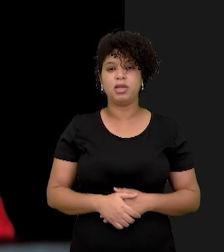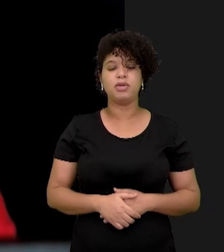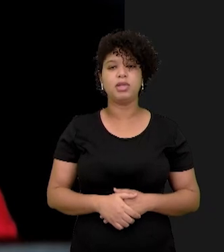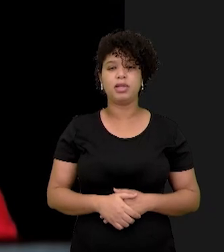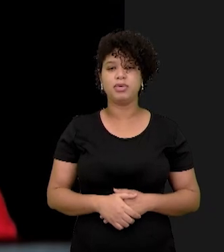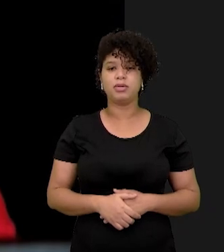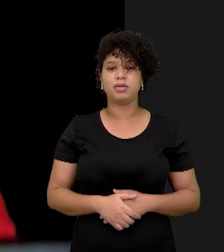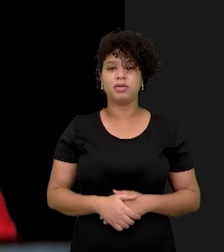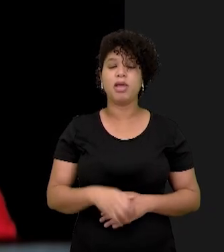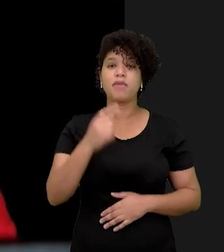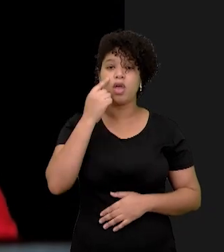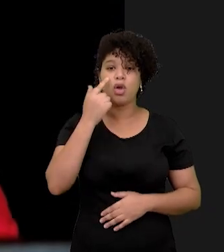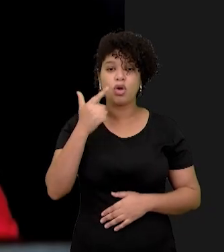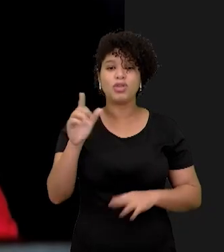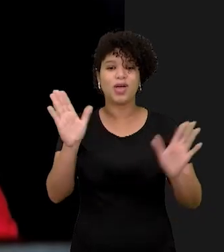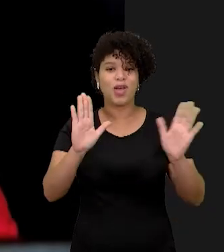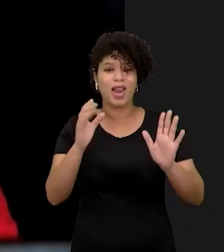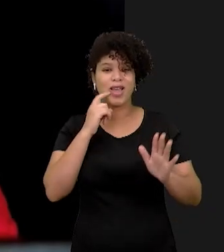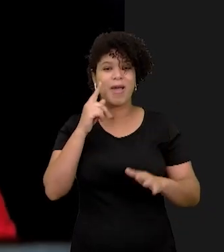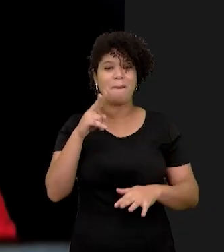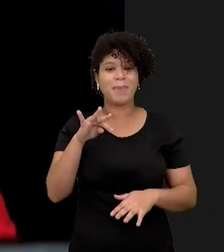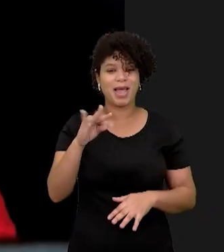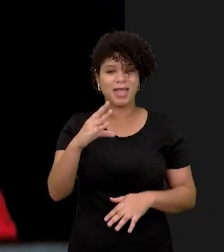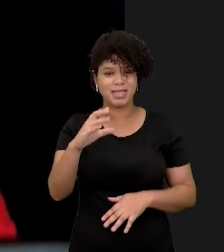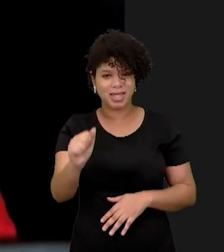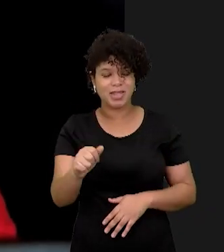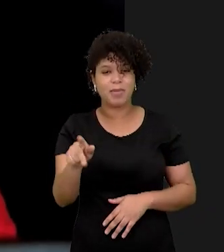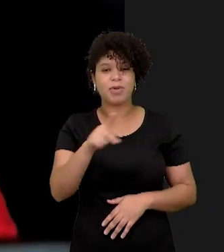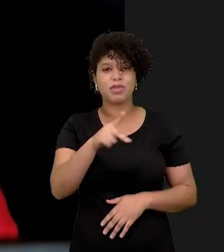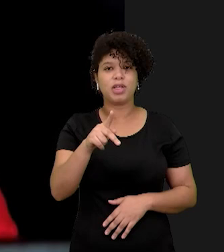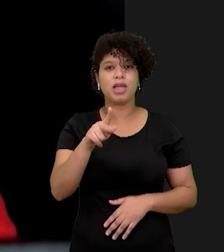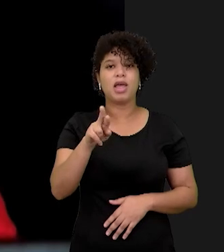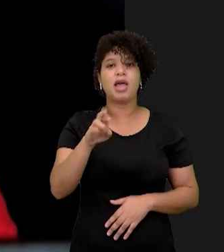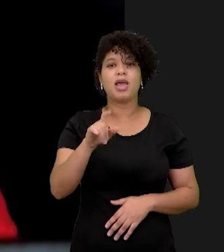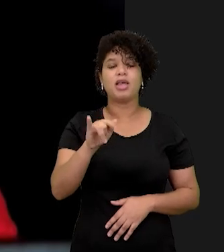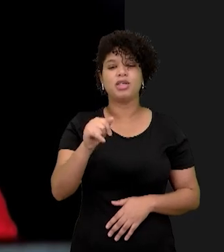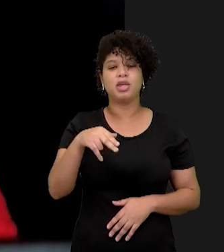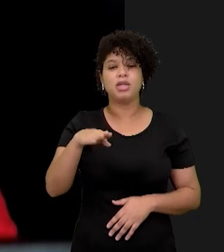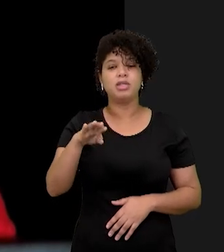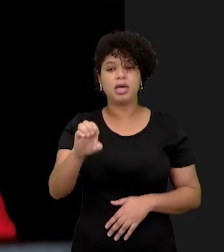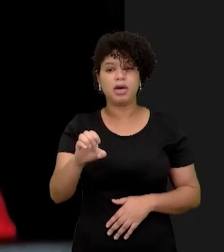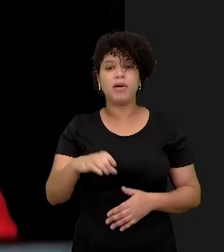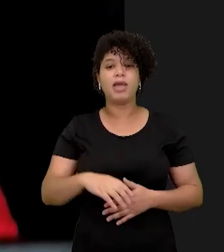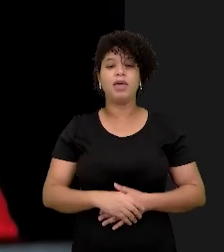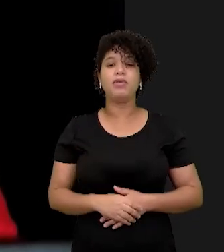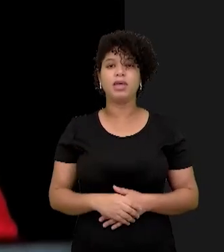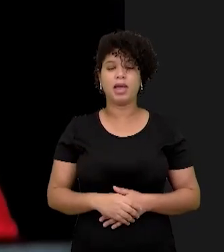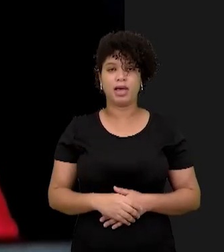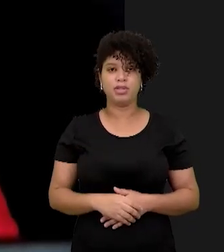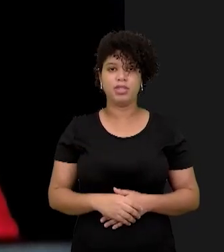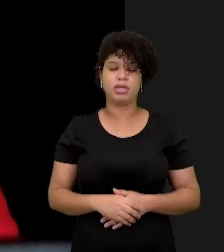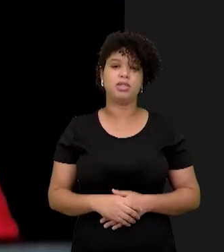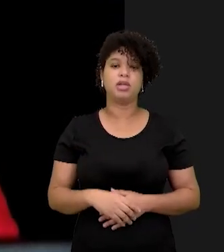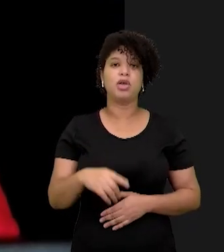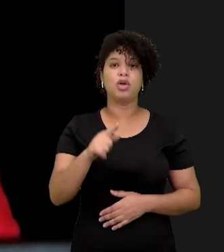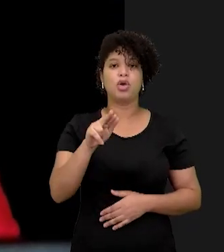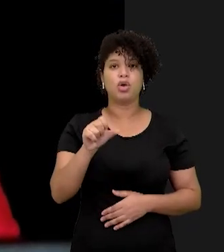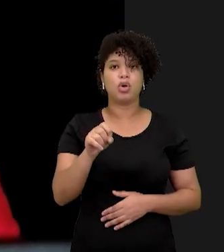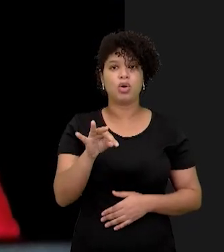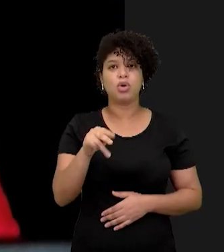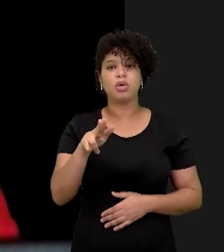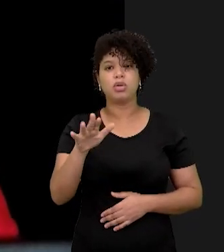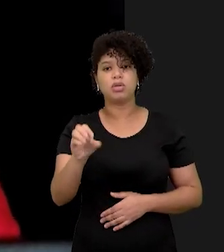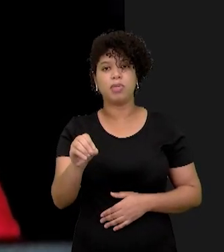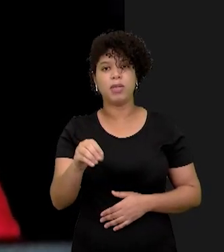quase unânime. Pro Patrícia, pro Regiane, a Andressa, o Joaquim, o Gustavo e